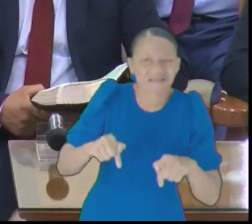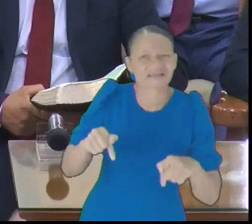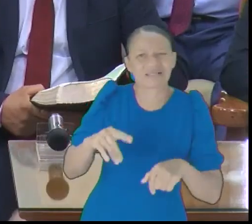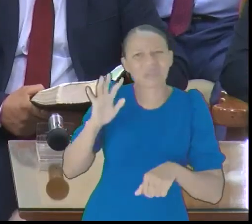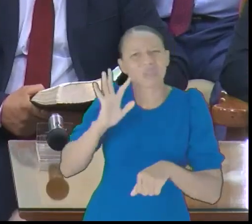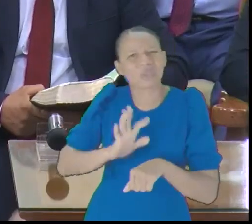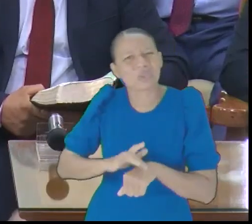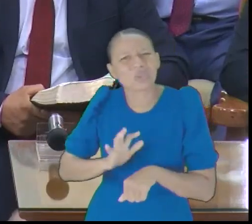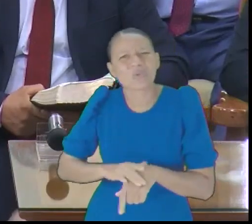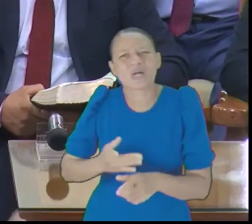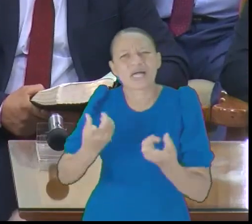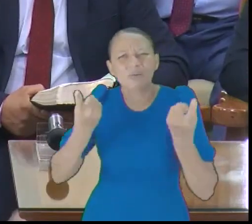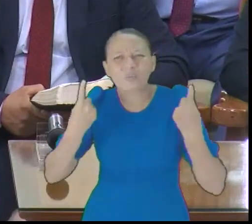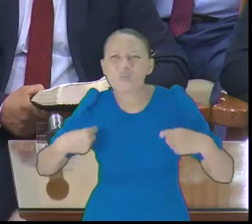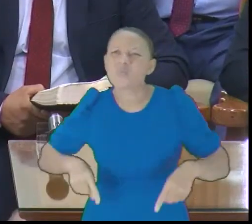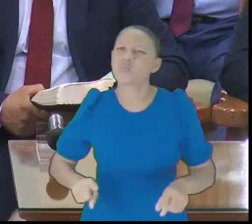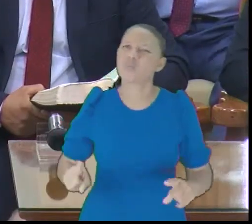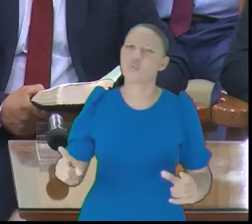doentes.